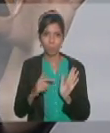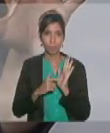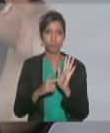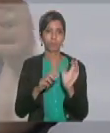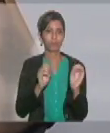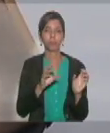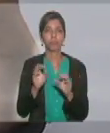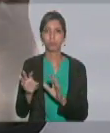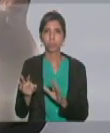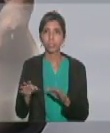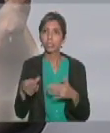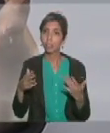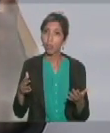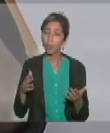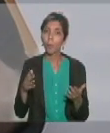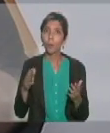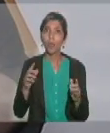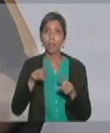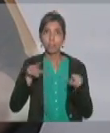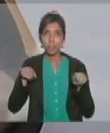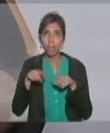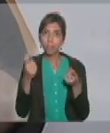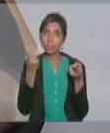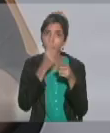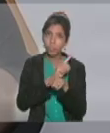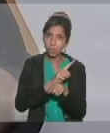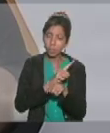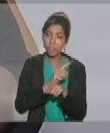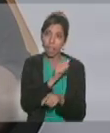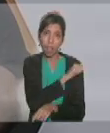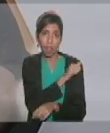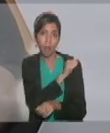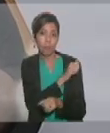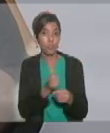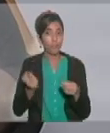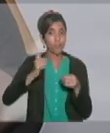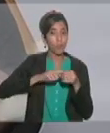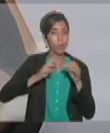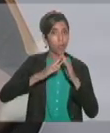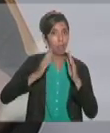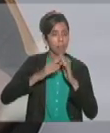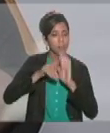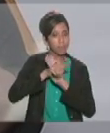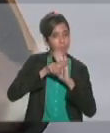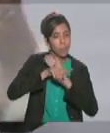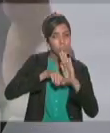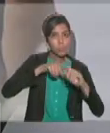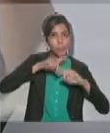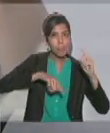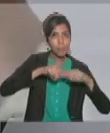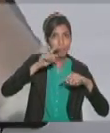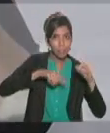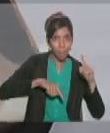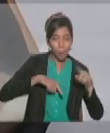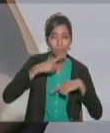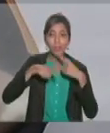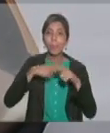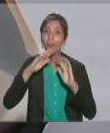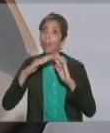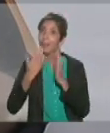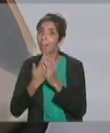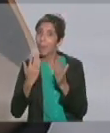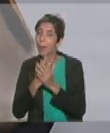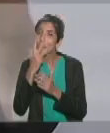uma exposição. Então, a sala de aula invertida é isso, o aluno vai para casa e ele coleta o material sobre aquele assunto e ele traz para enriquecer a